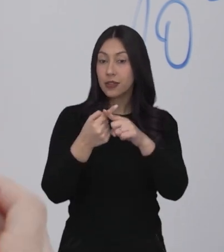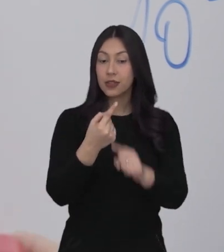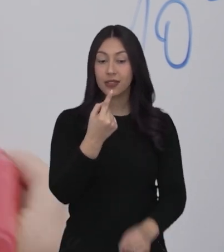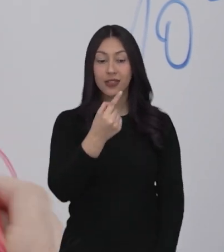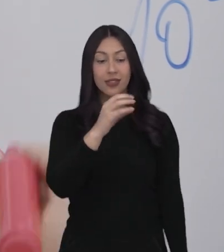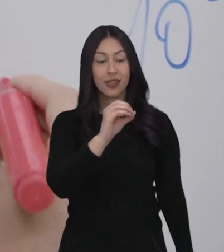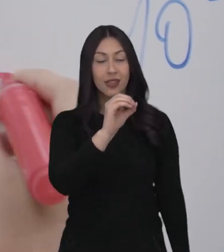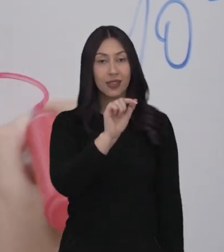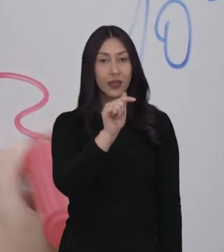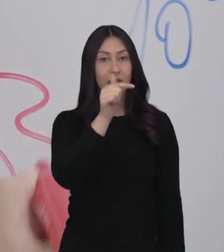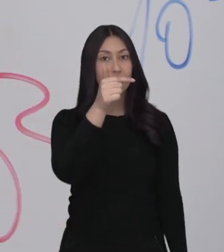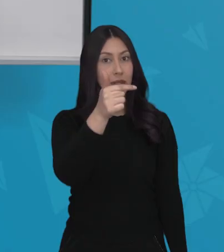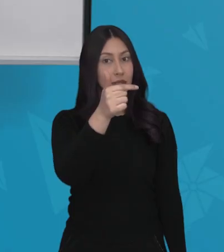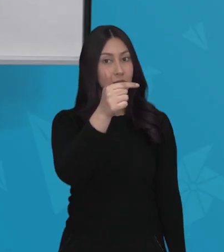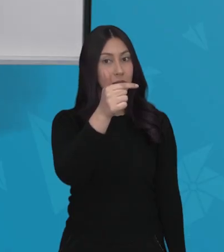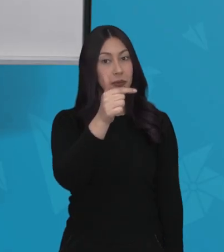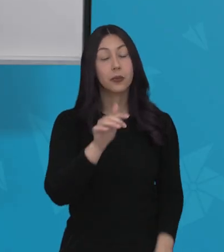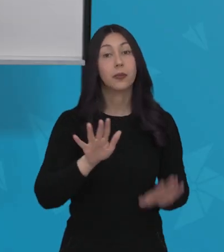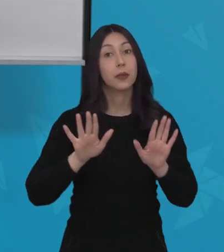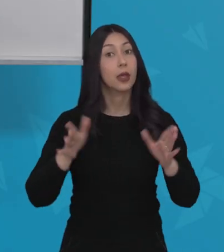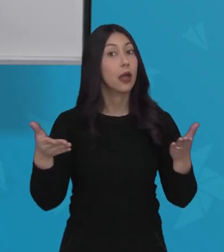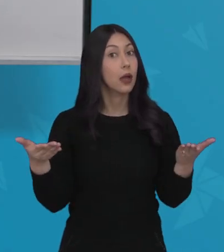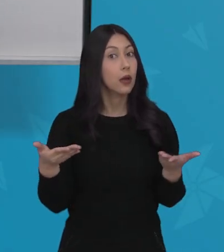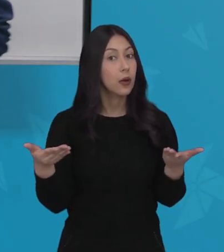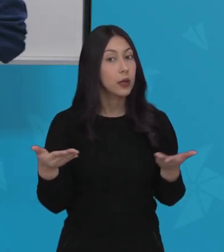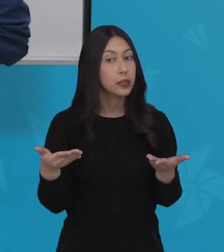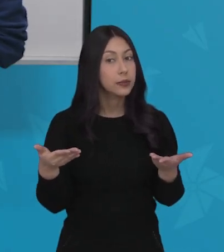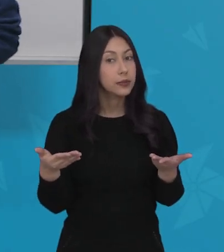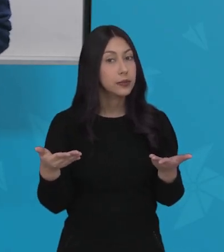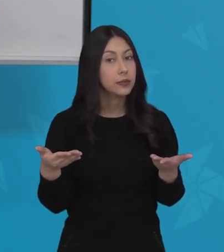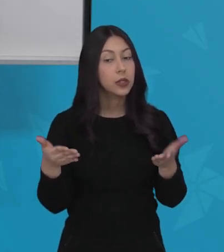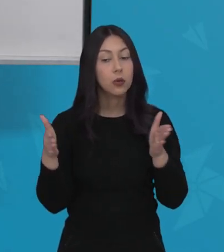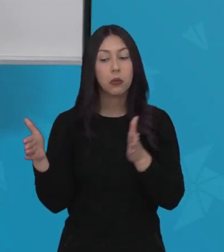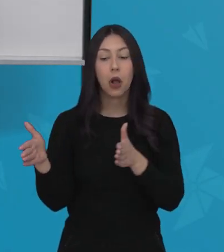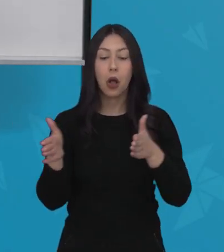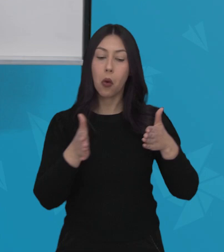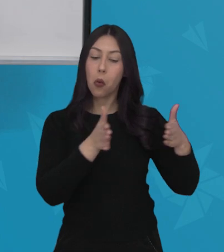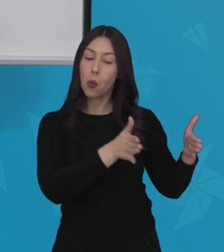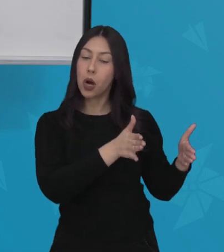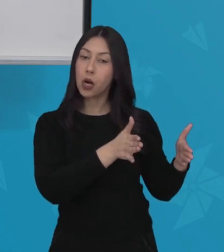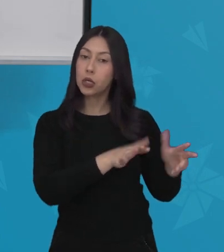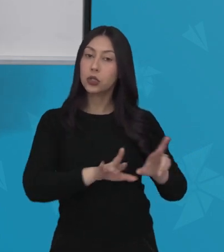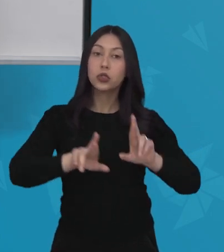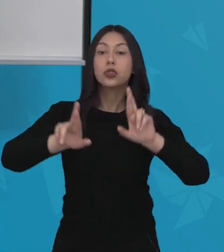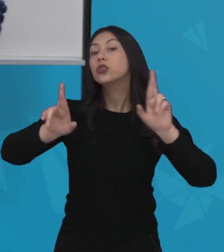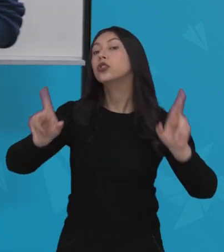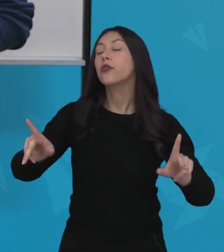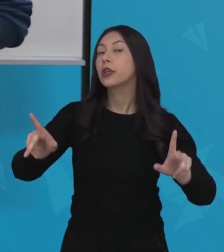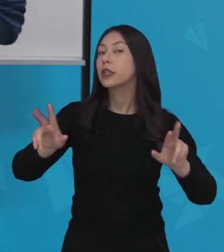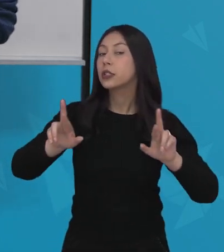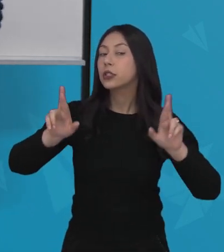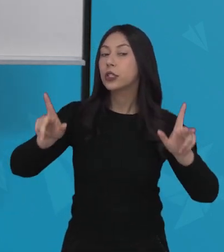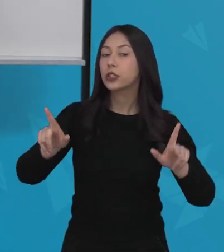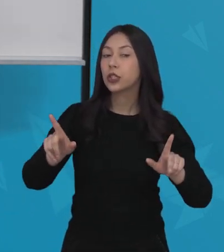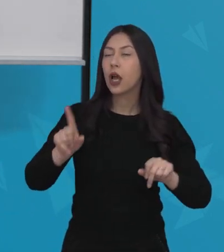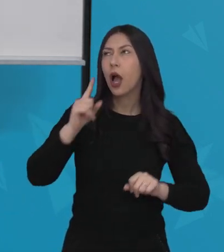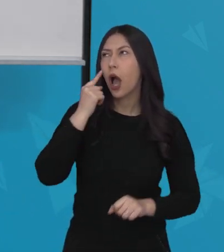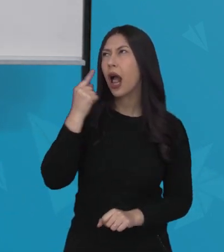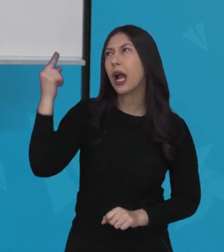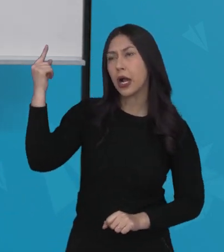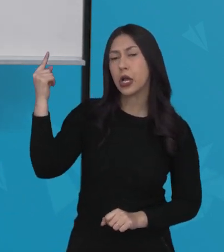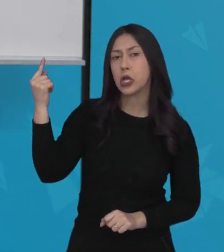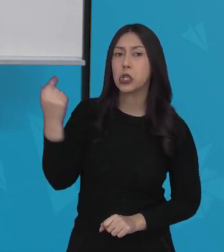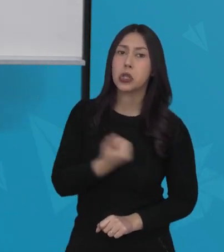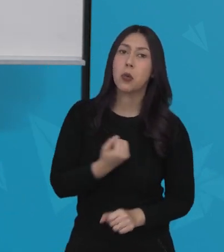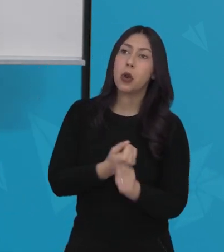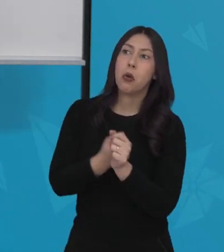vezes 10 ao quadrado. Agora, gente, chega um outro caso, que é o caso diferente. Aqui a gente estava falando de